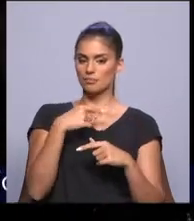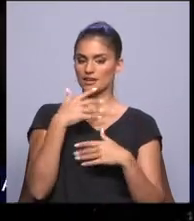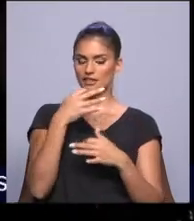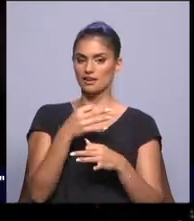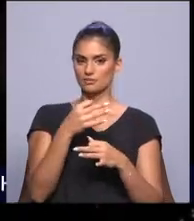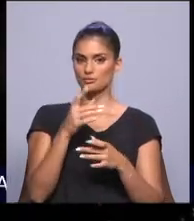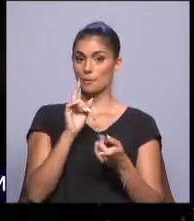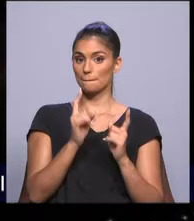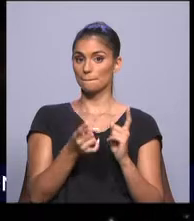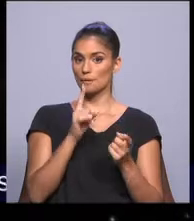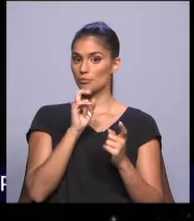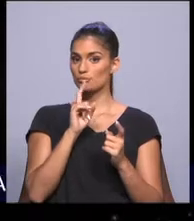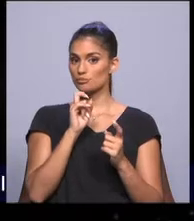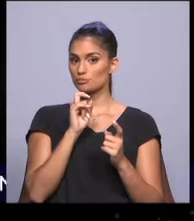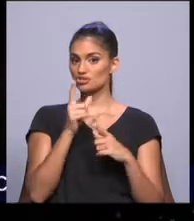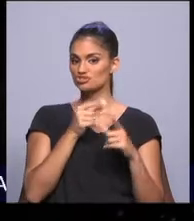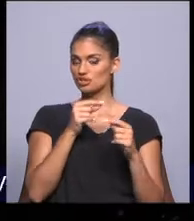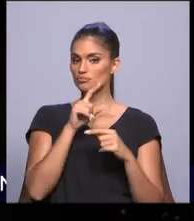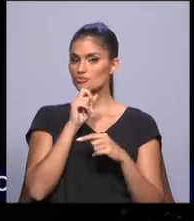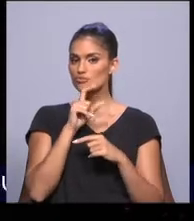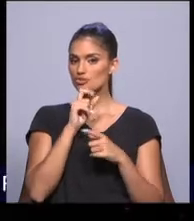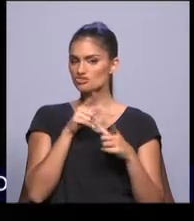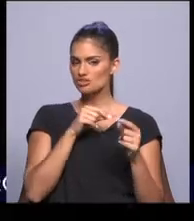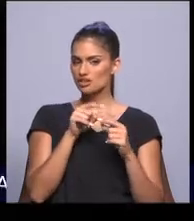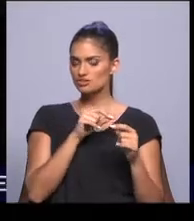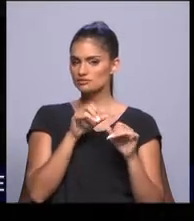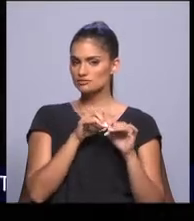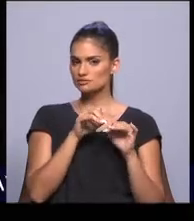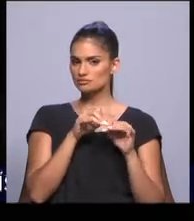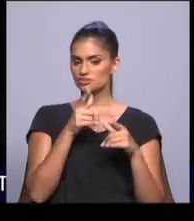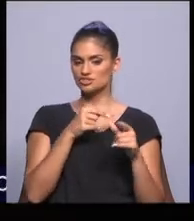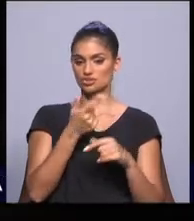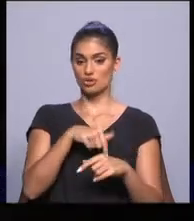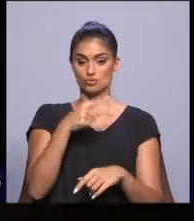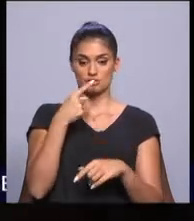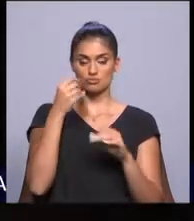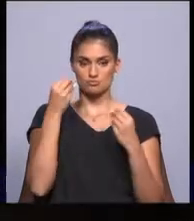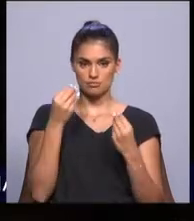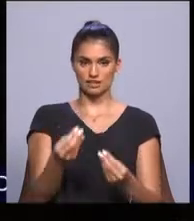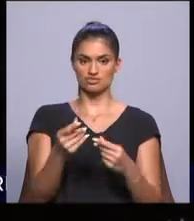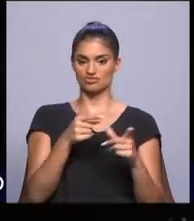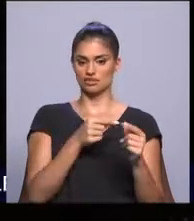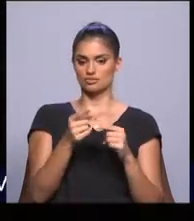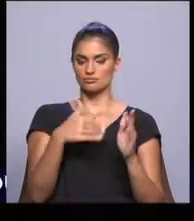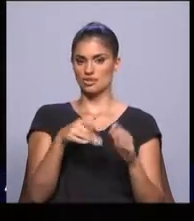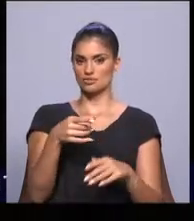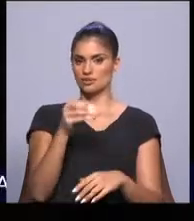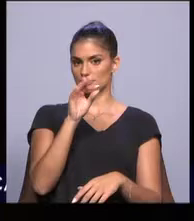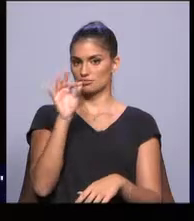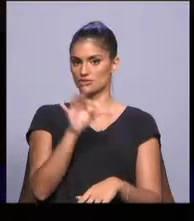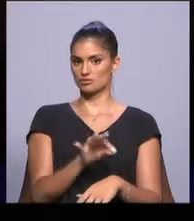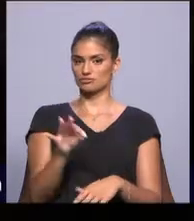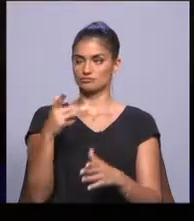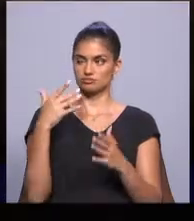é, podemos ter lá estrelas. Mas estrelas, exatamente como as estrelas que nós conhecemos. E as estrelas, em mais de 90% da sua vida,